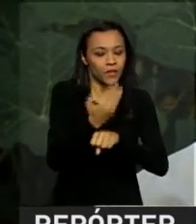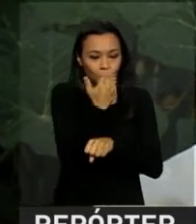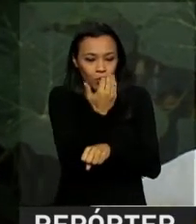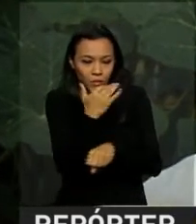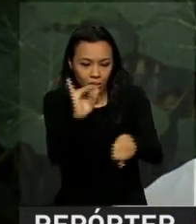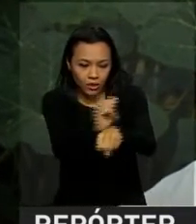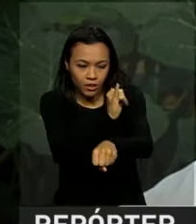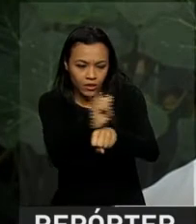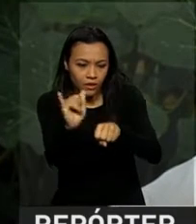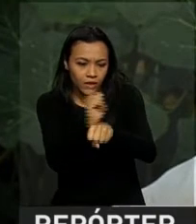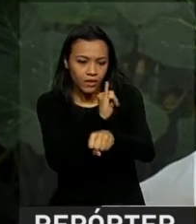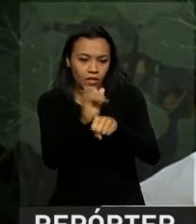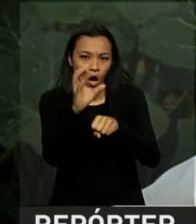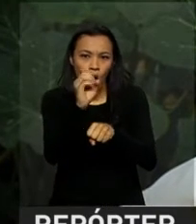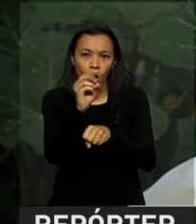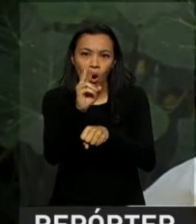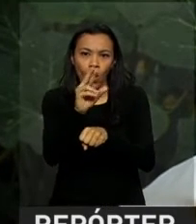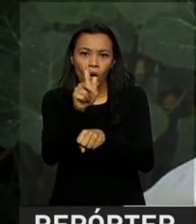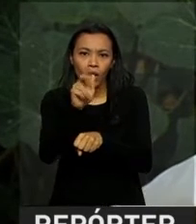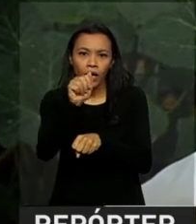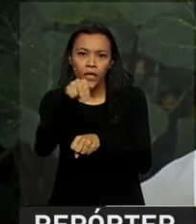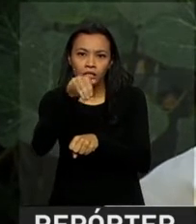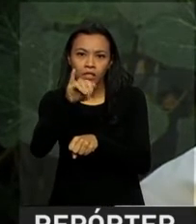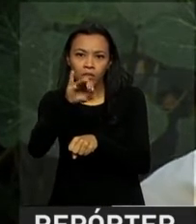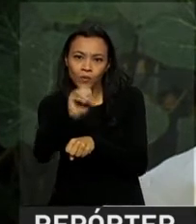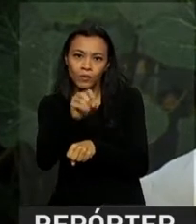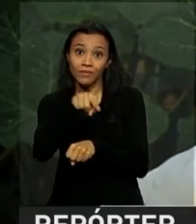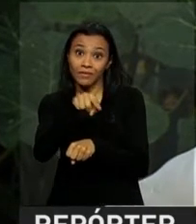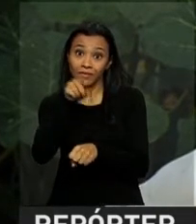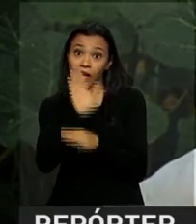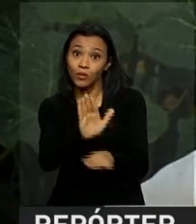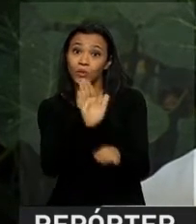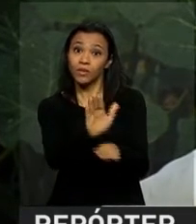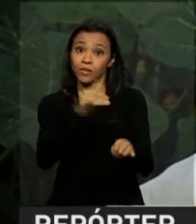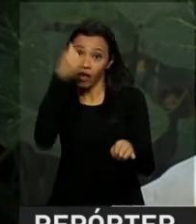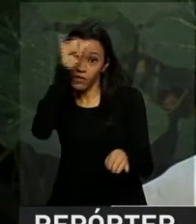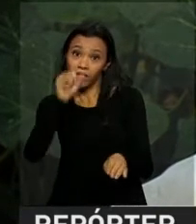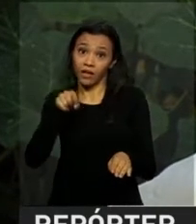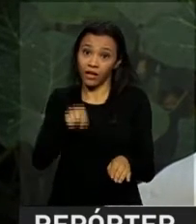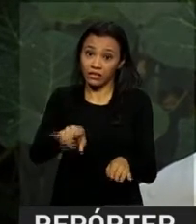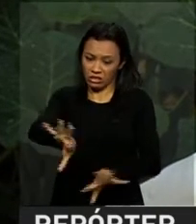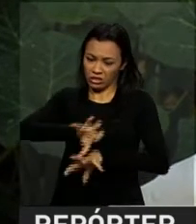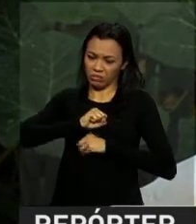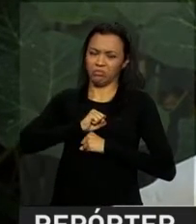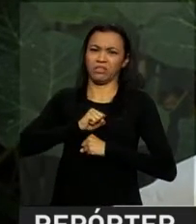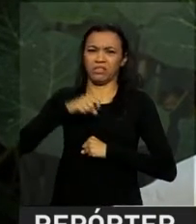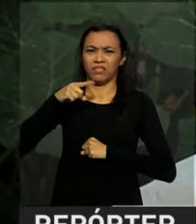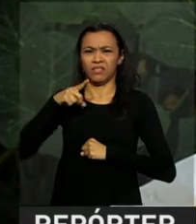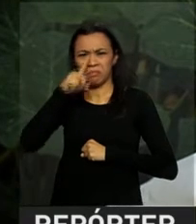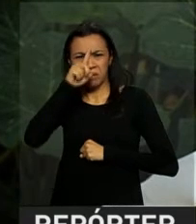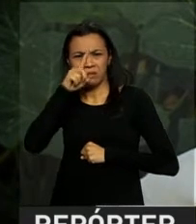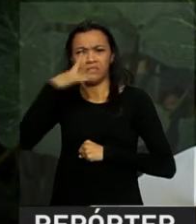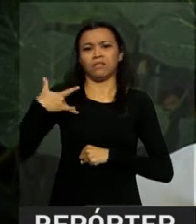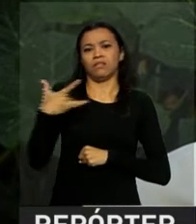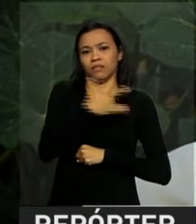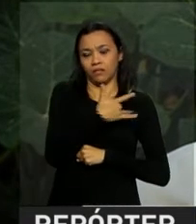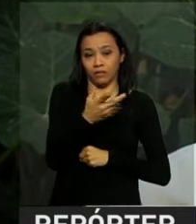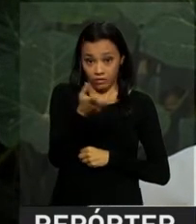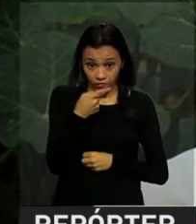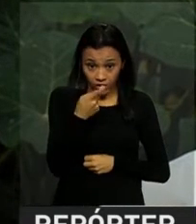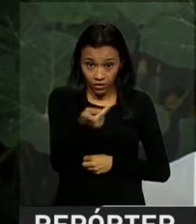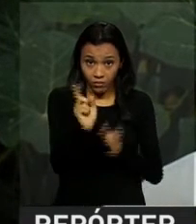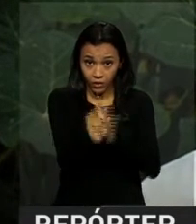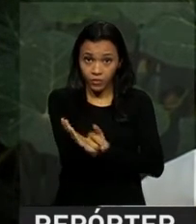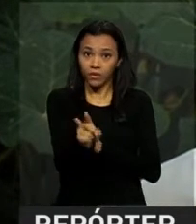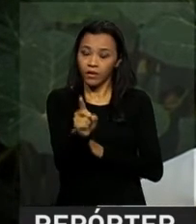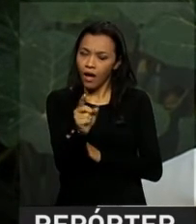está consumindo um produto orgânico, você está ajudando a evitar esse tipo de contaminação. Então, além dos benefícios à saúde,